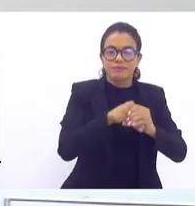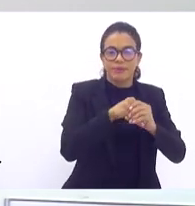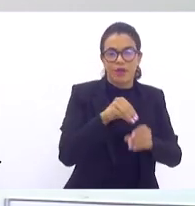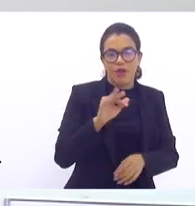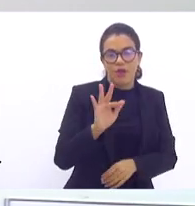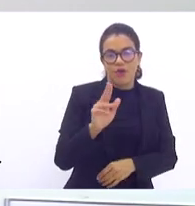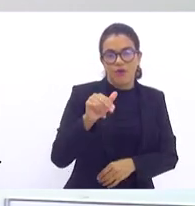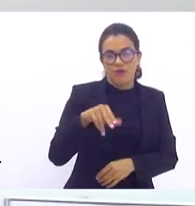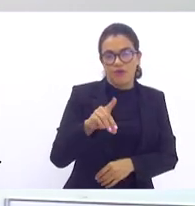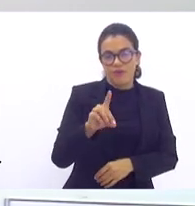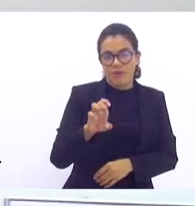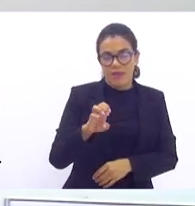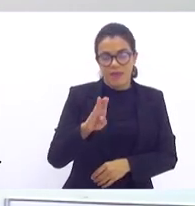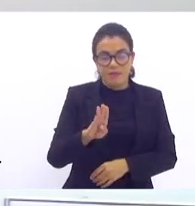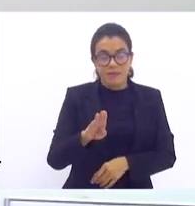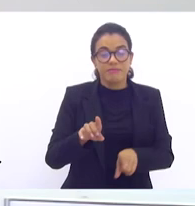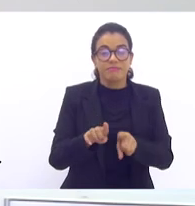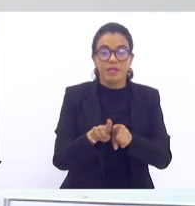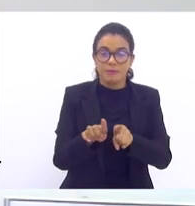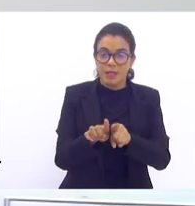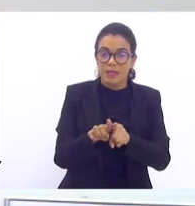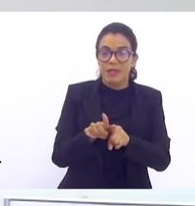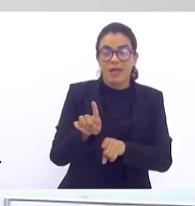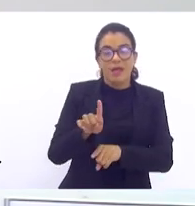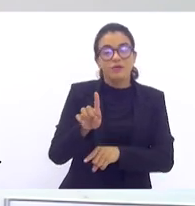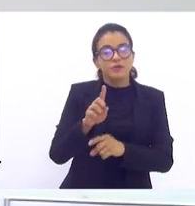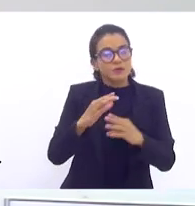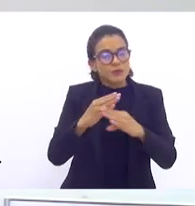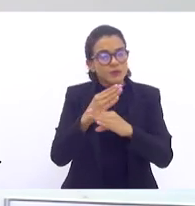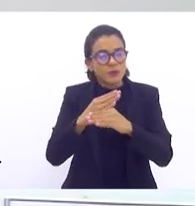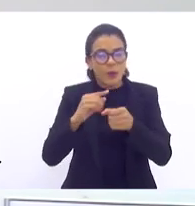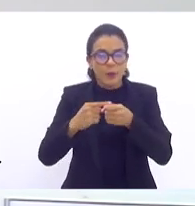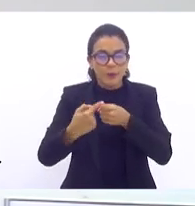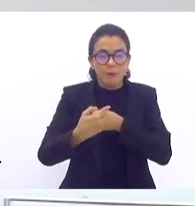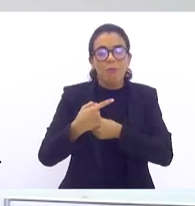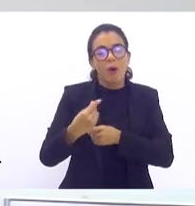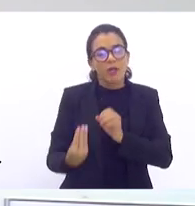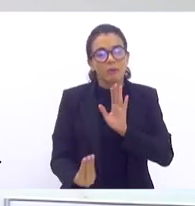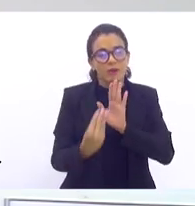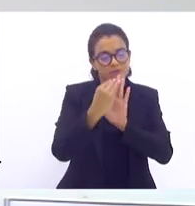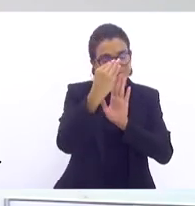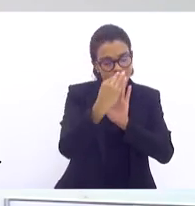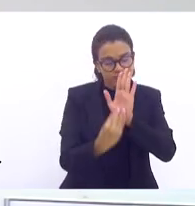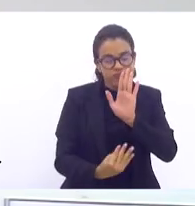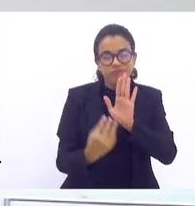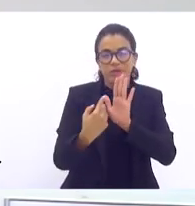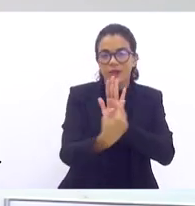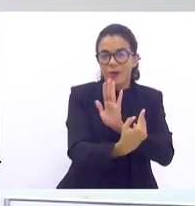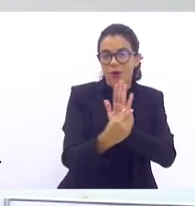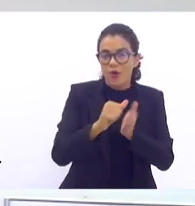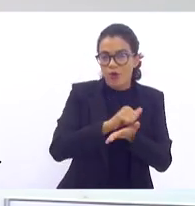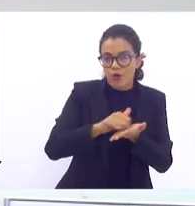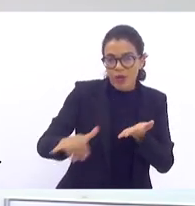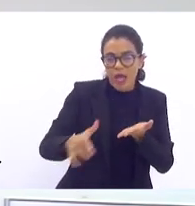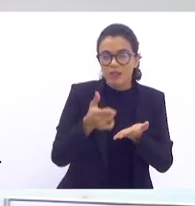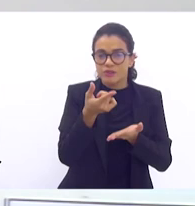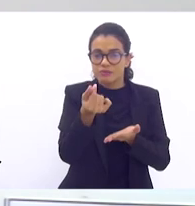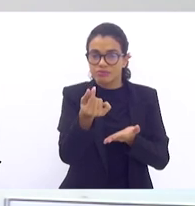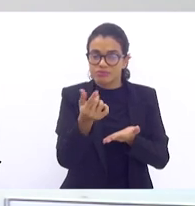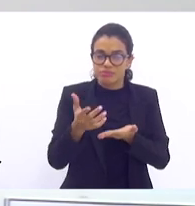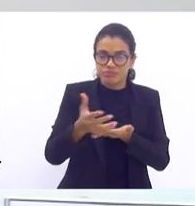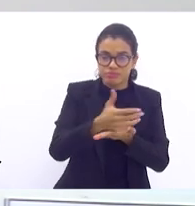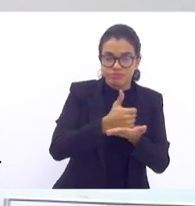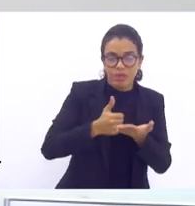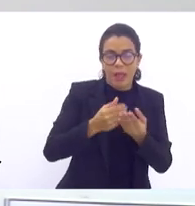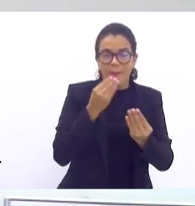os municípios poderão é colocar dentro do do orçamento do fundeb também o seu gasto seu custo com